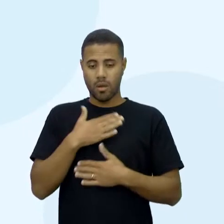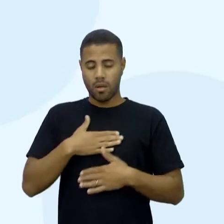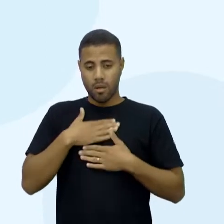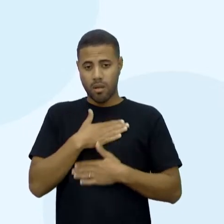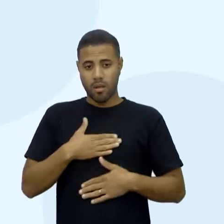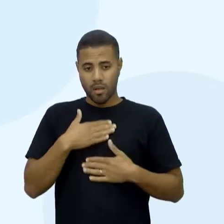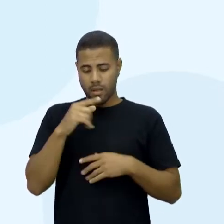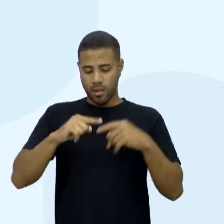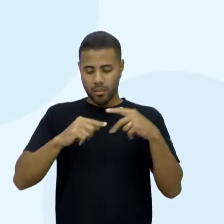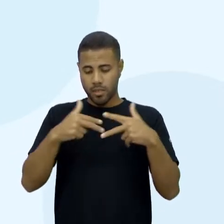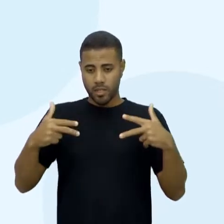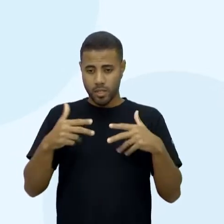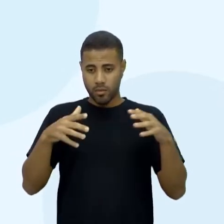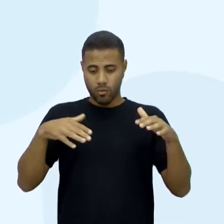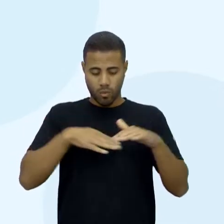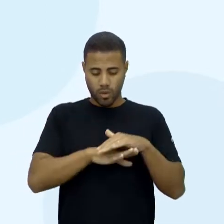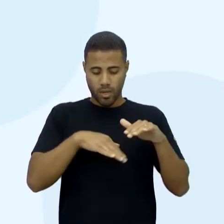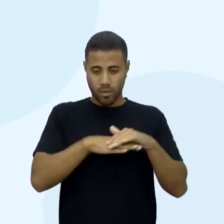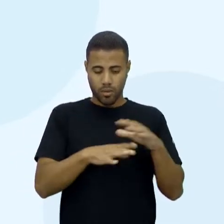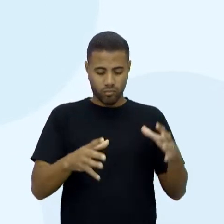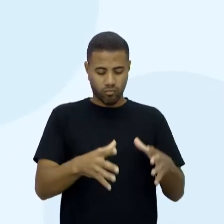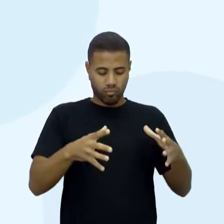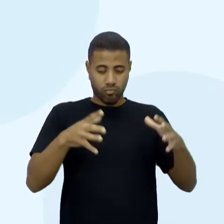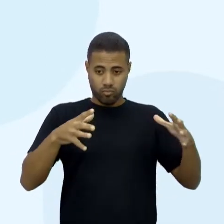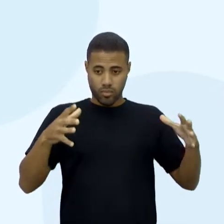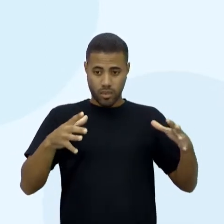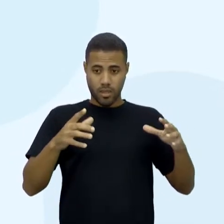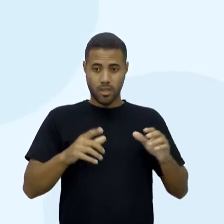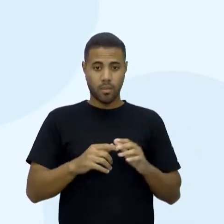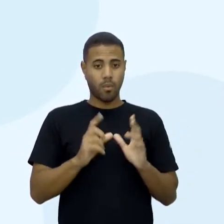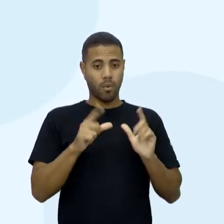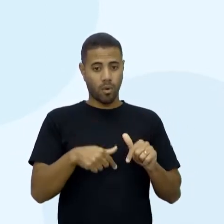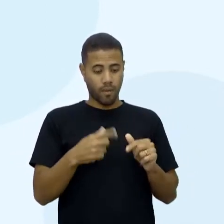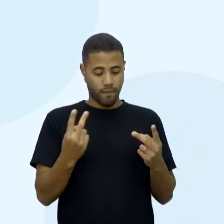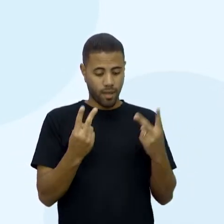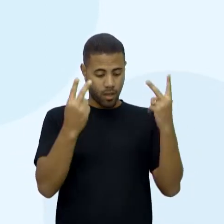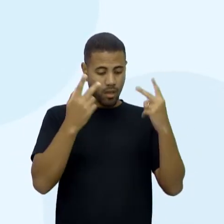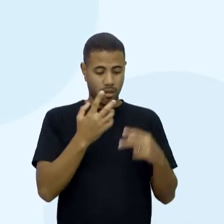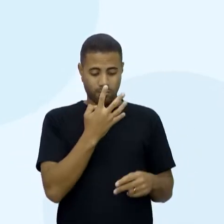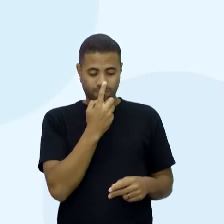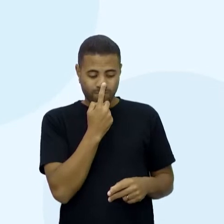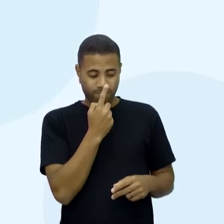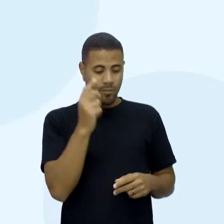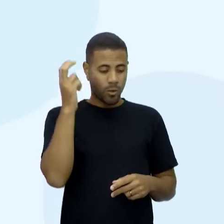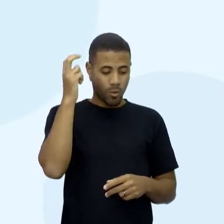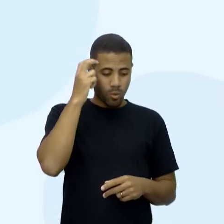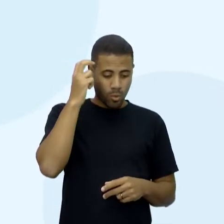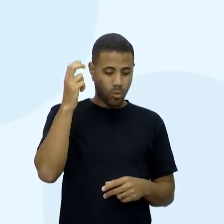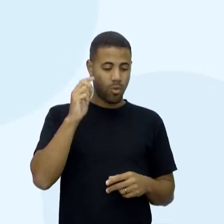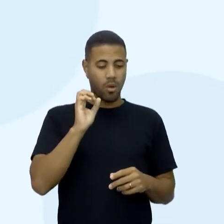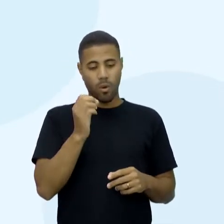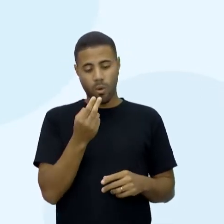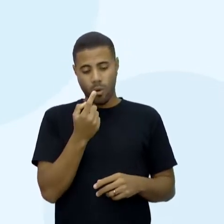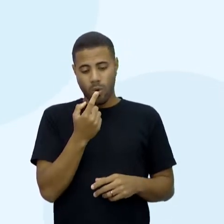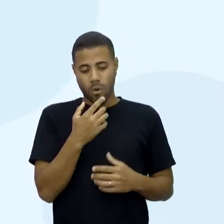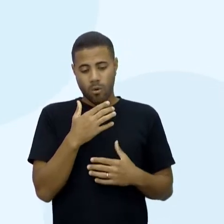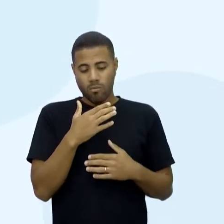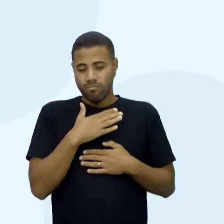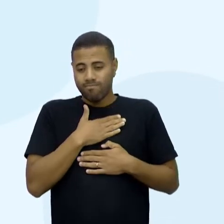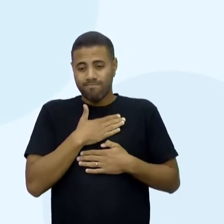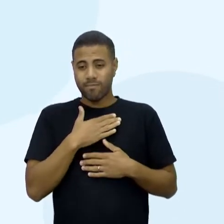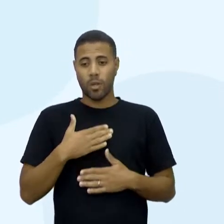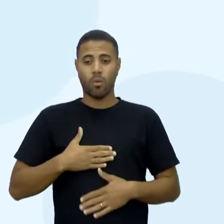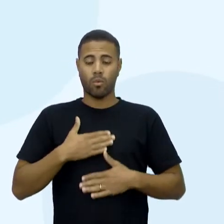coleciona objetos e lhes atribui valor, seja afetivo, cultural ou simplesmente